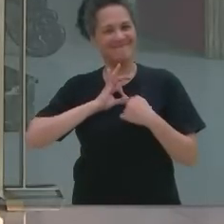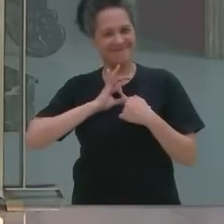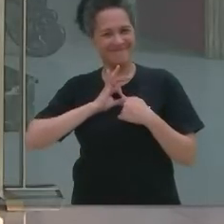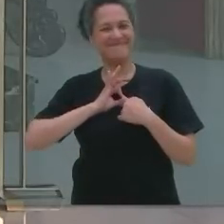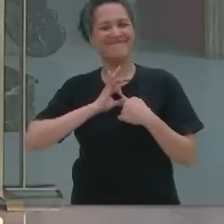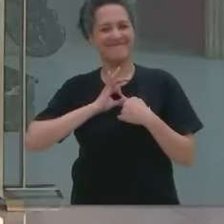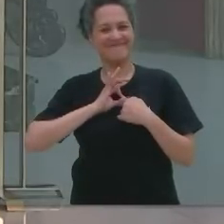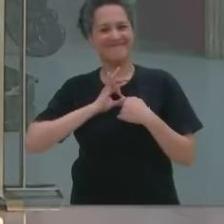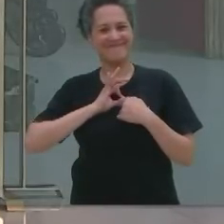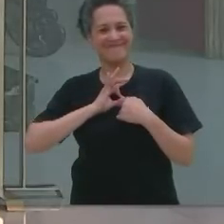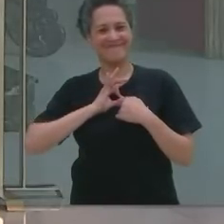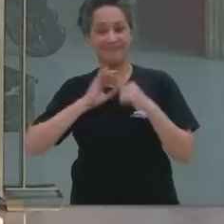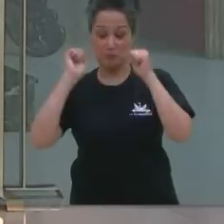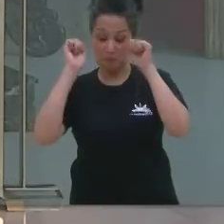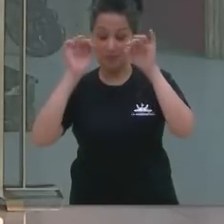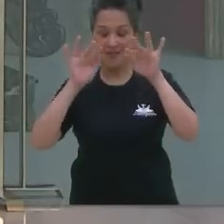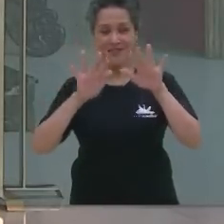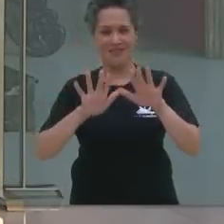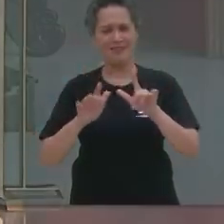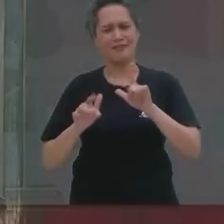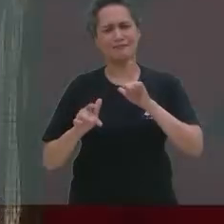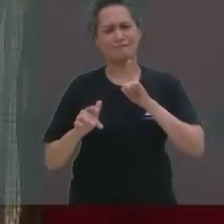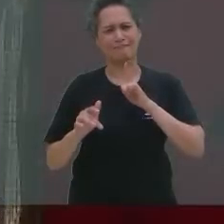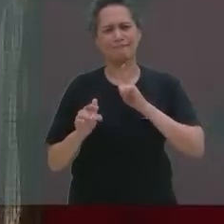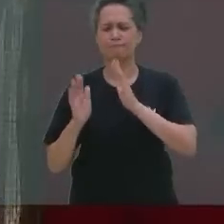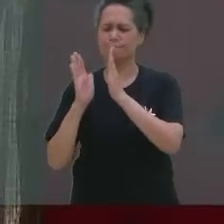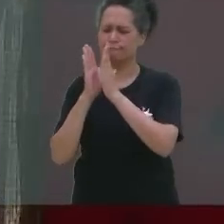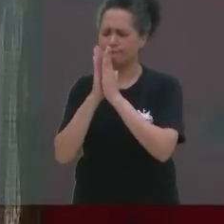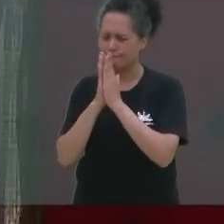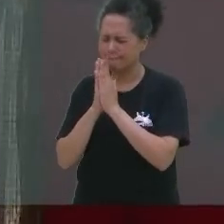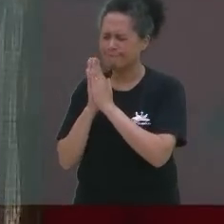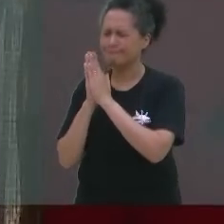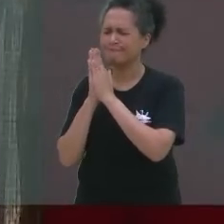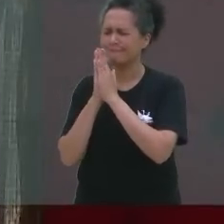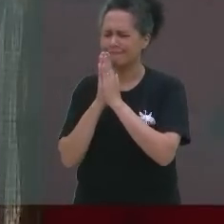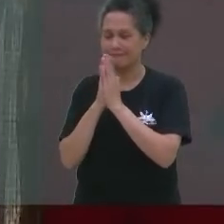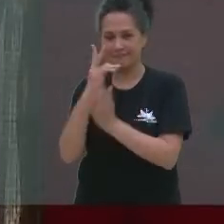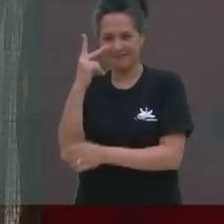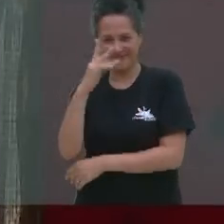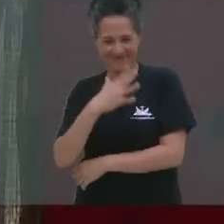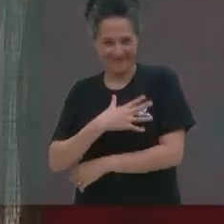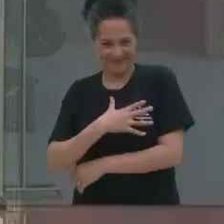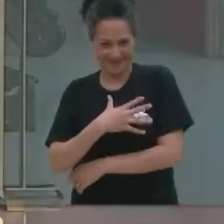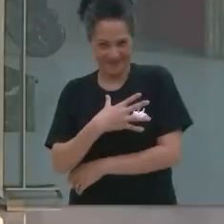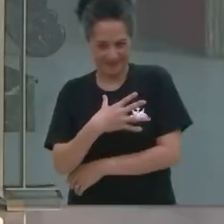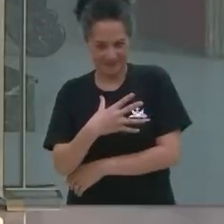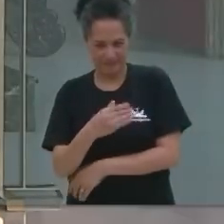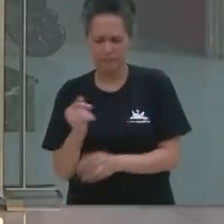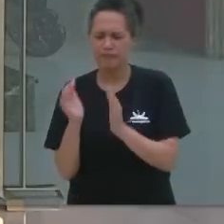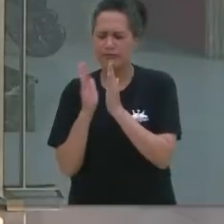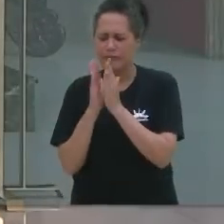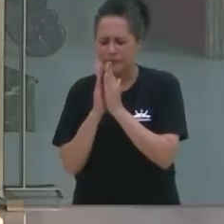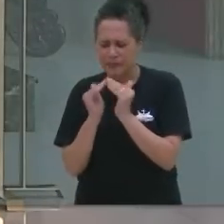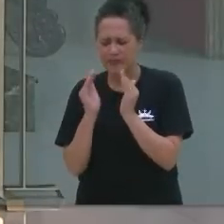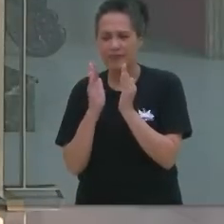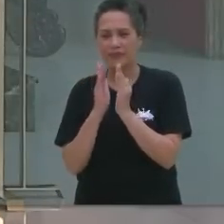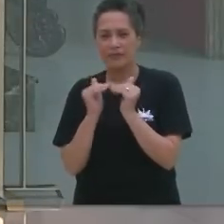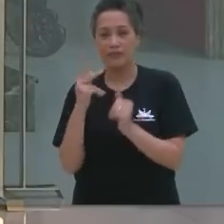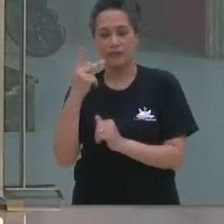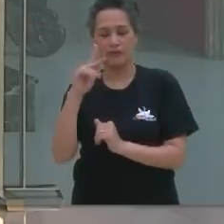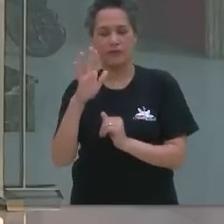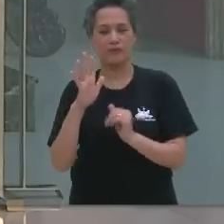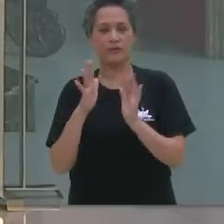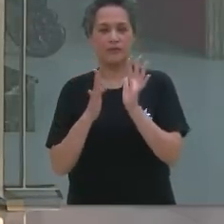intercede a teu Filho por nós, nessas nossas súplicas, necessidades e preces. Por